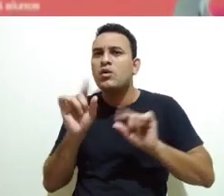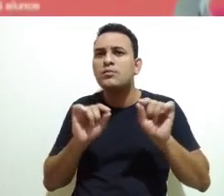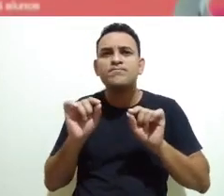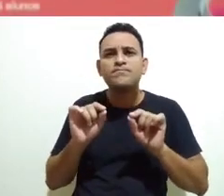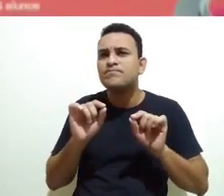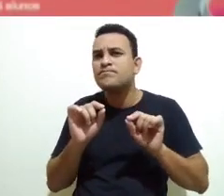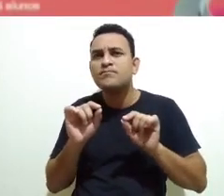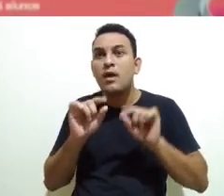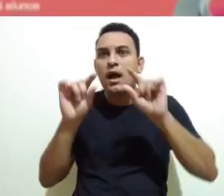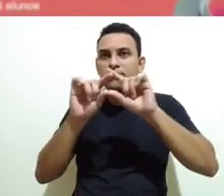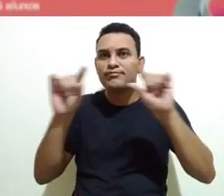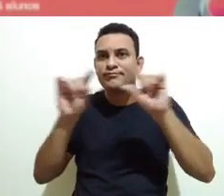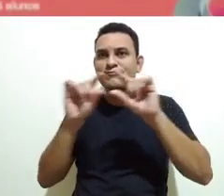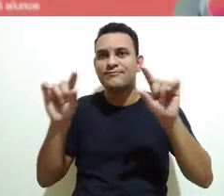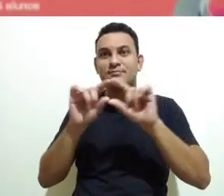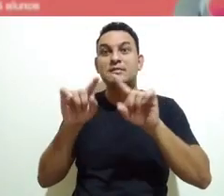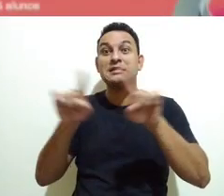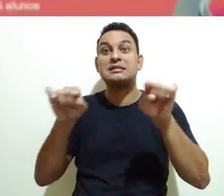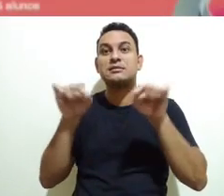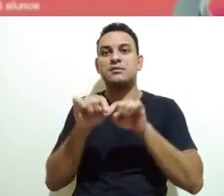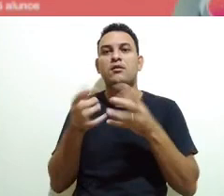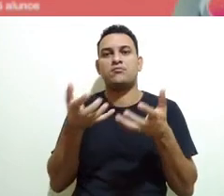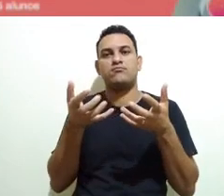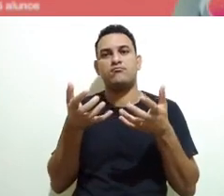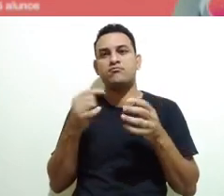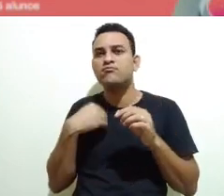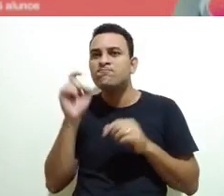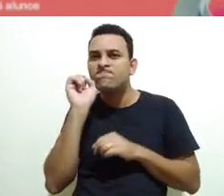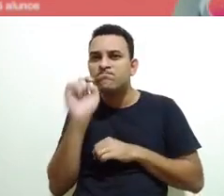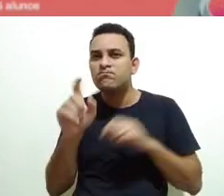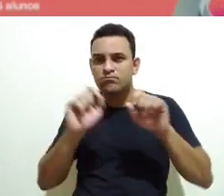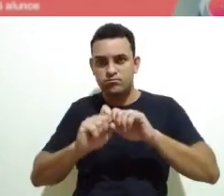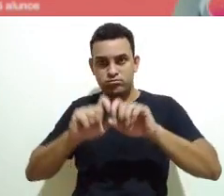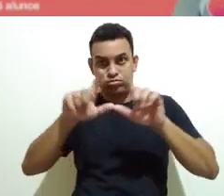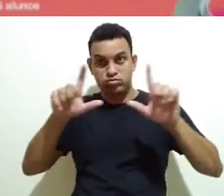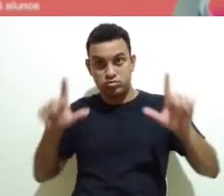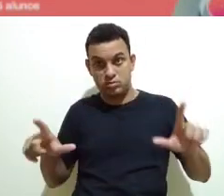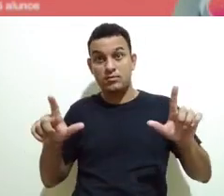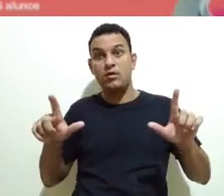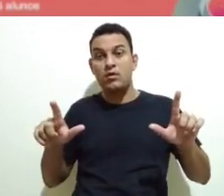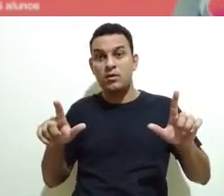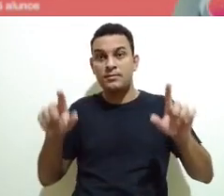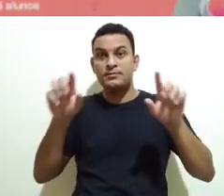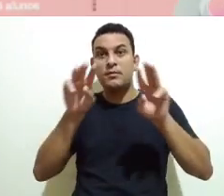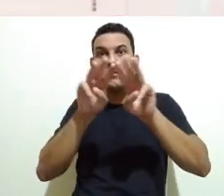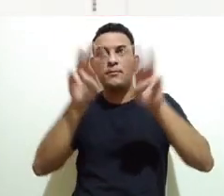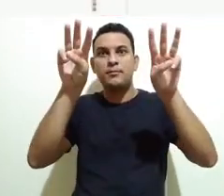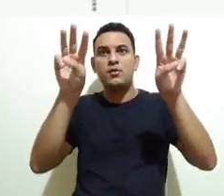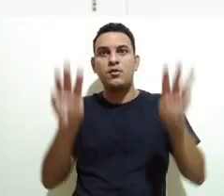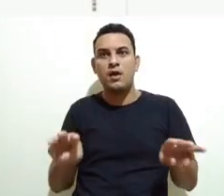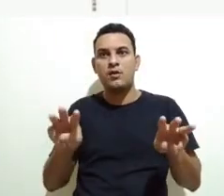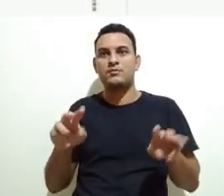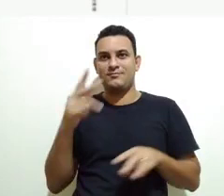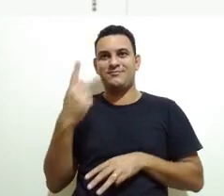seu Google Sala de Aula, escolha e clique no rótulo de identificação da turma de seu interesse. Feito